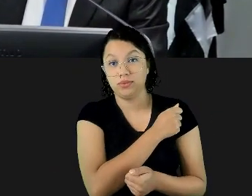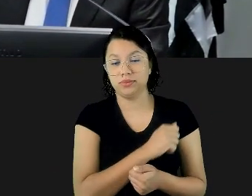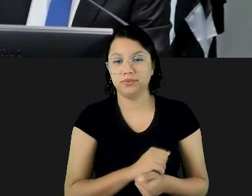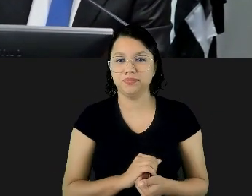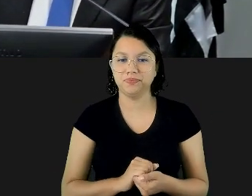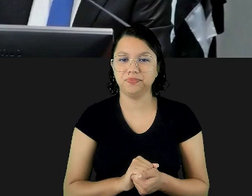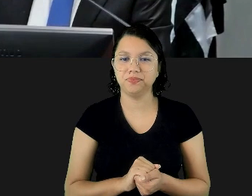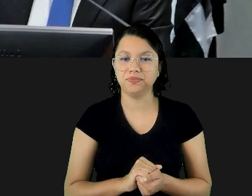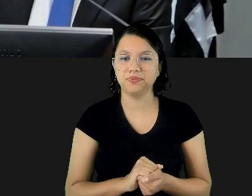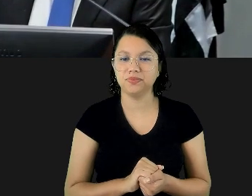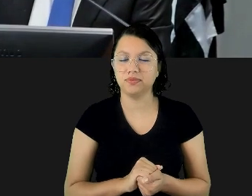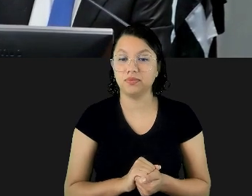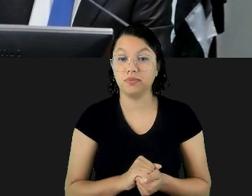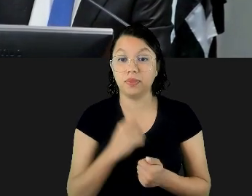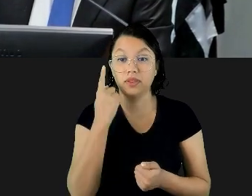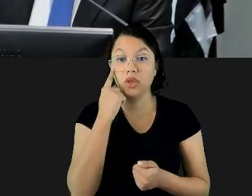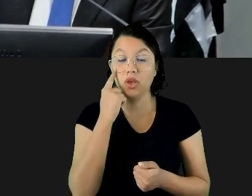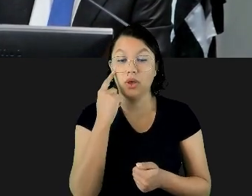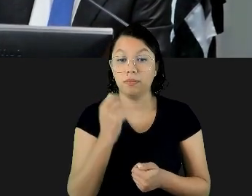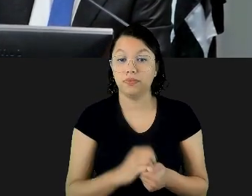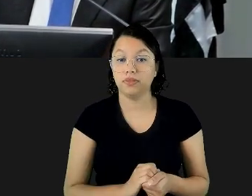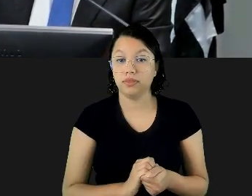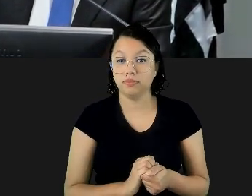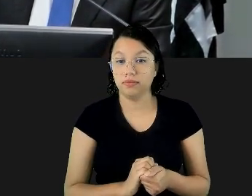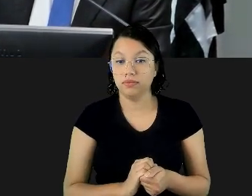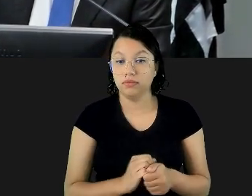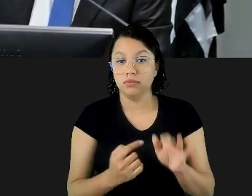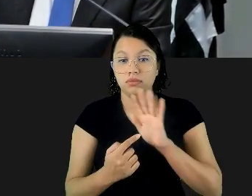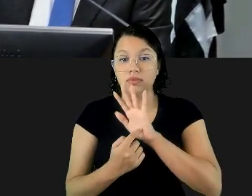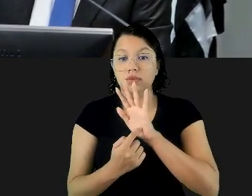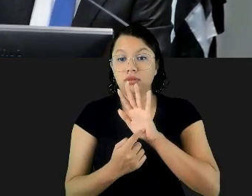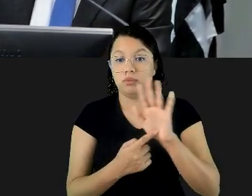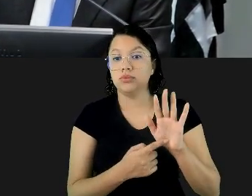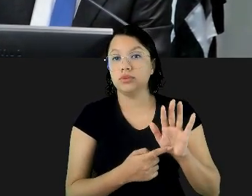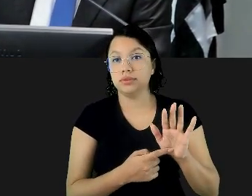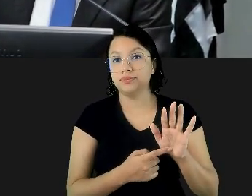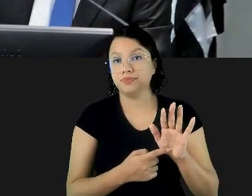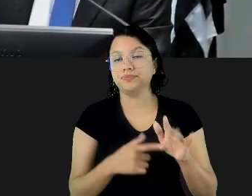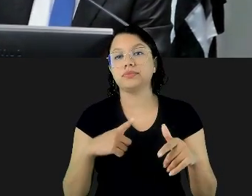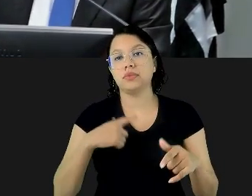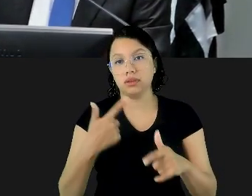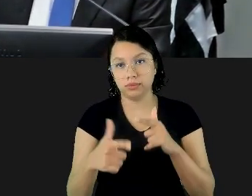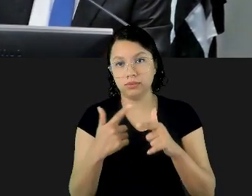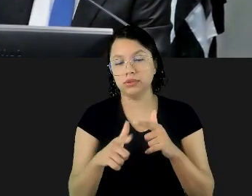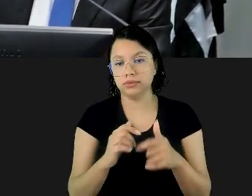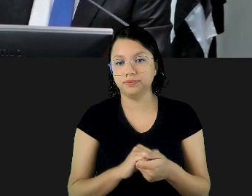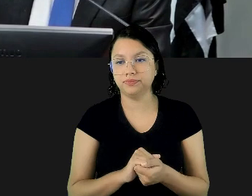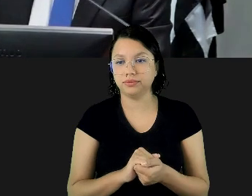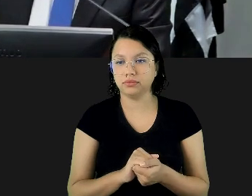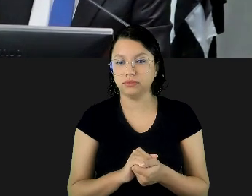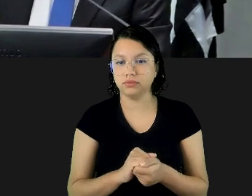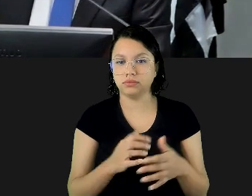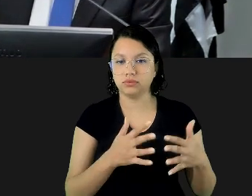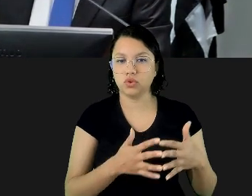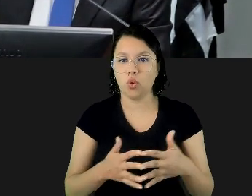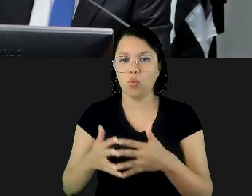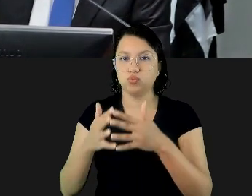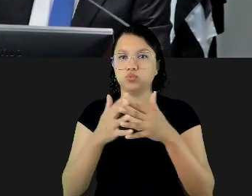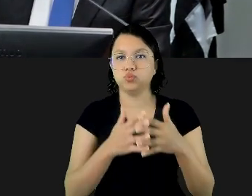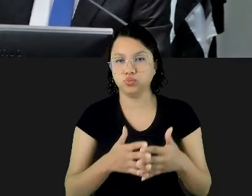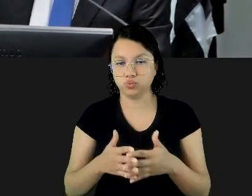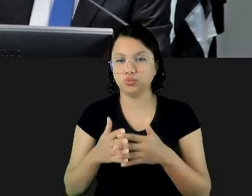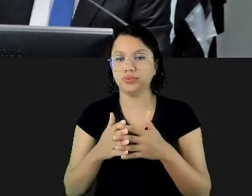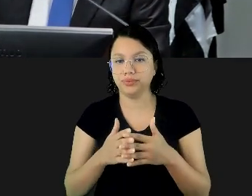Aqui, ó, para vocês verem que nem tudo são flores, mas a hora de aparecer os problemas é agora. Caminhão que inaugura a rota bioceânica